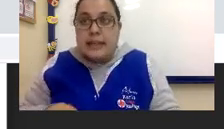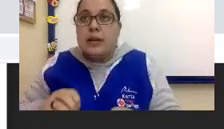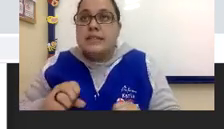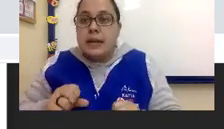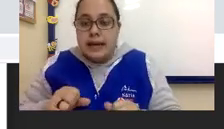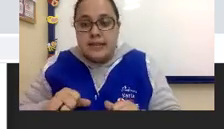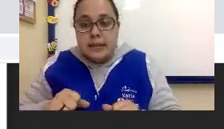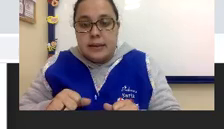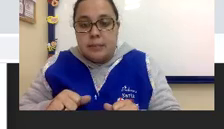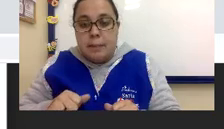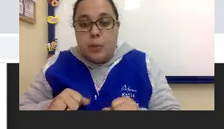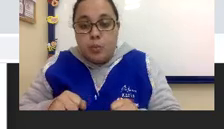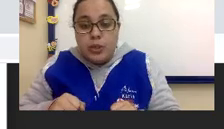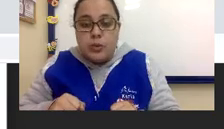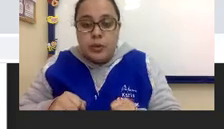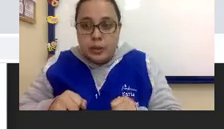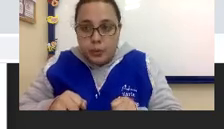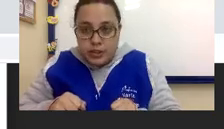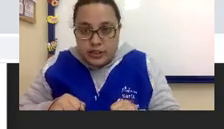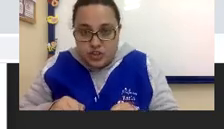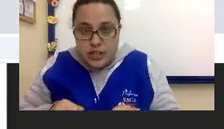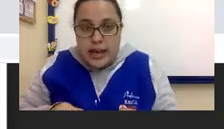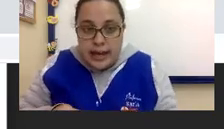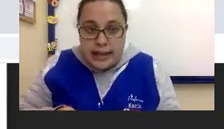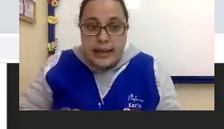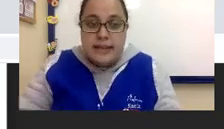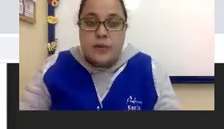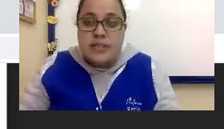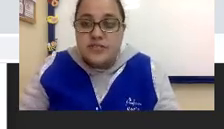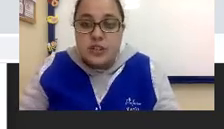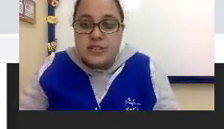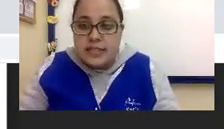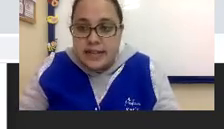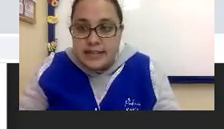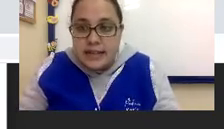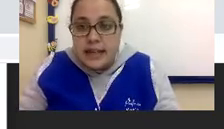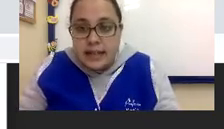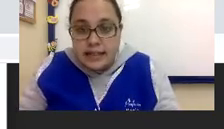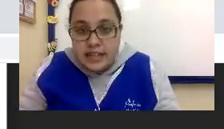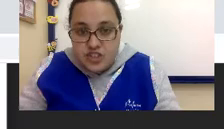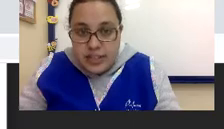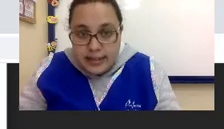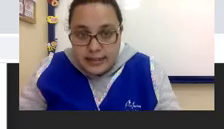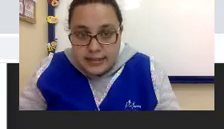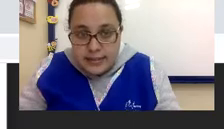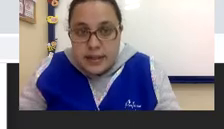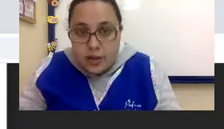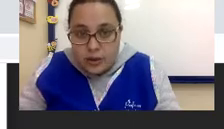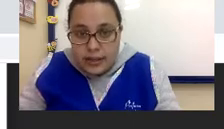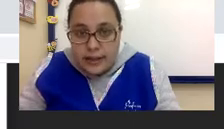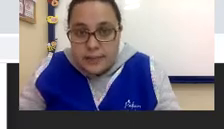Ok? Ela tem esse papel muito importante aí, que são as vilosidades